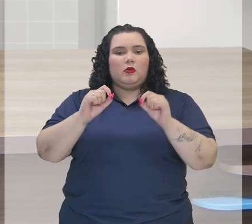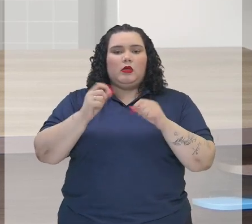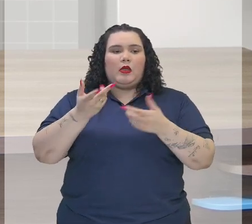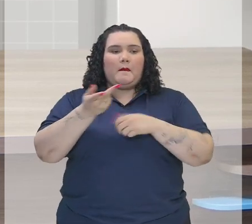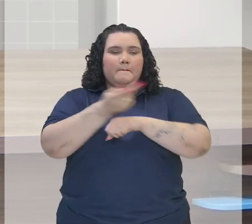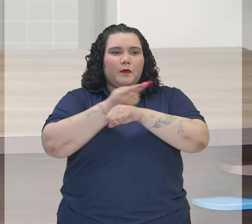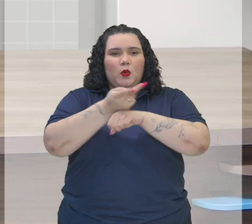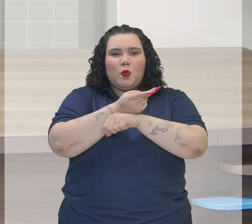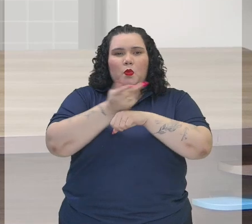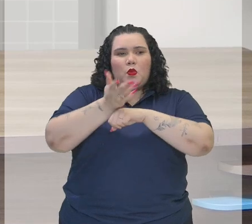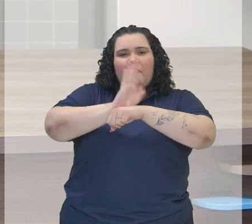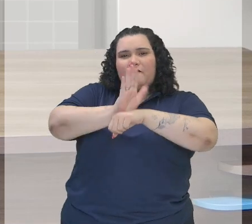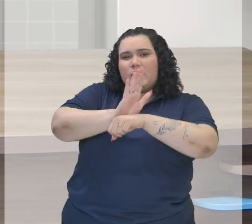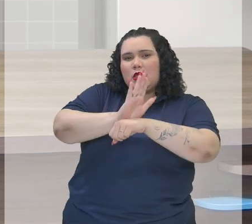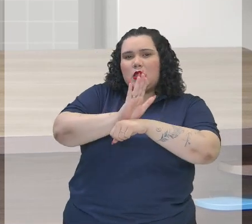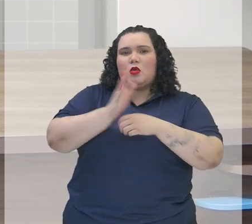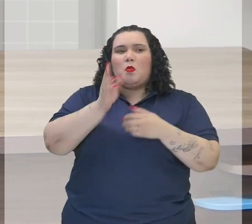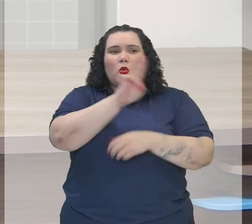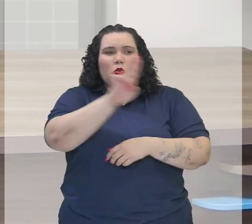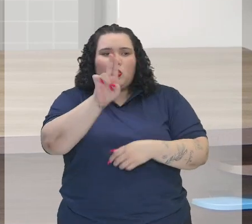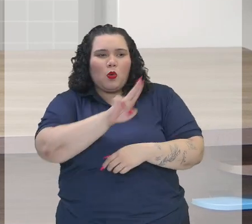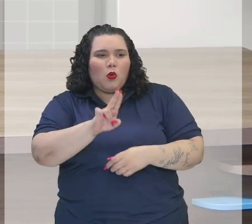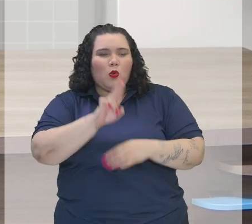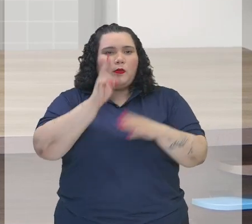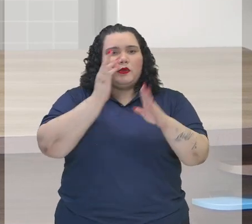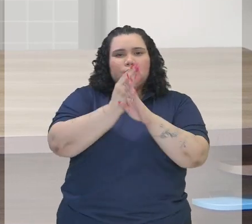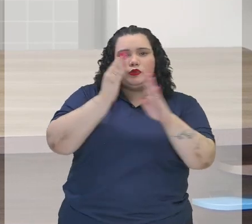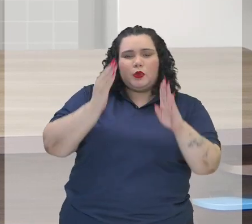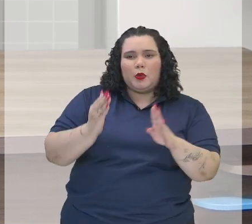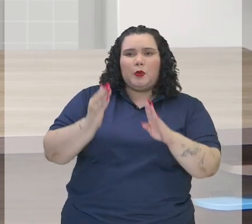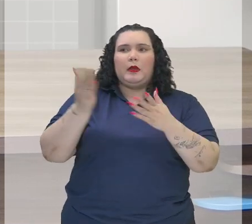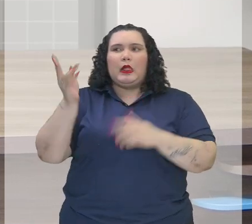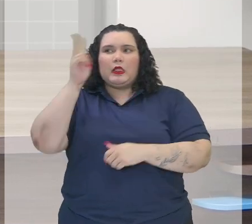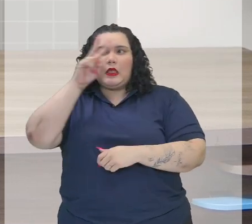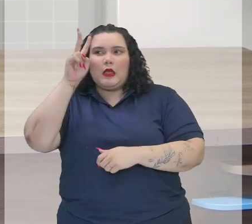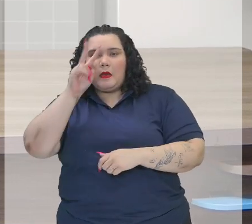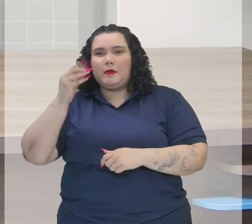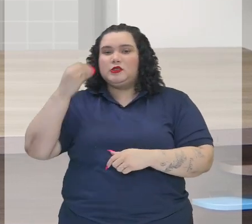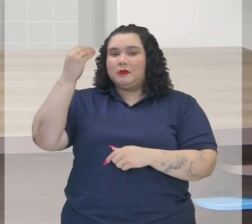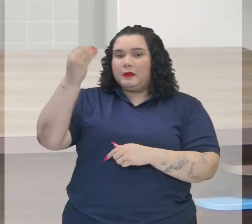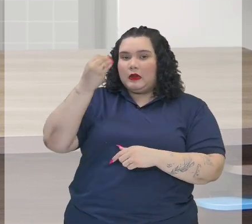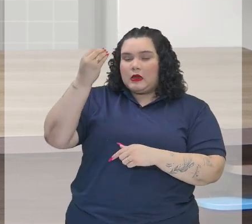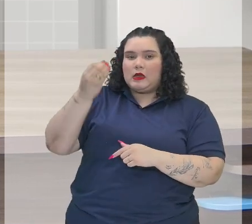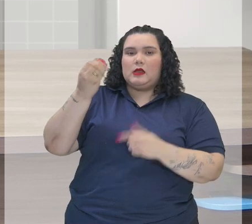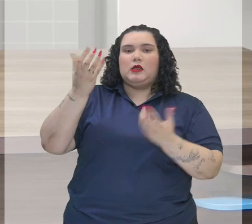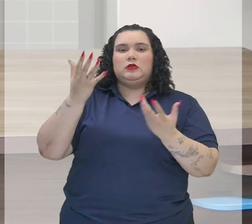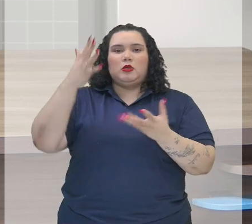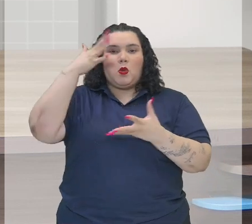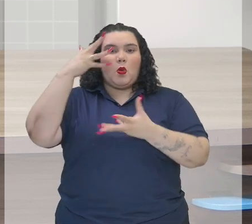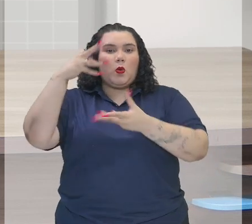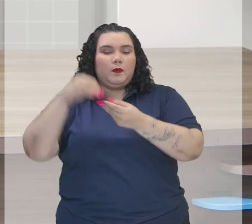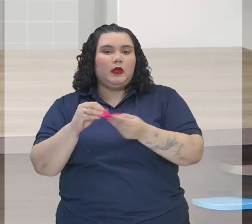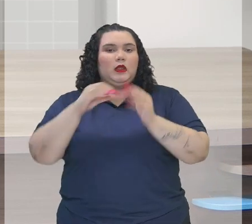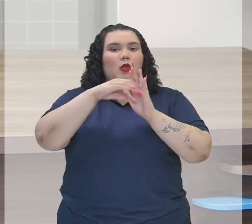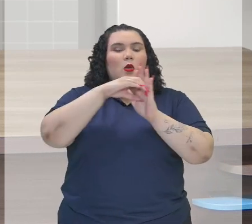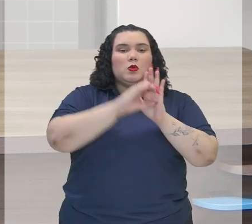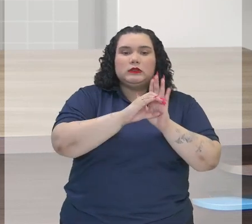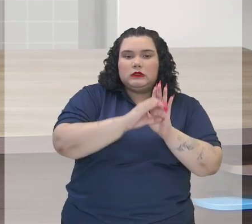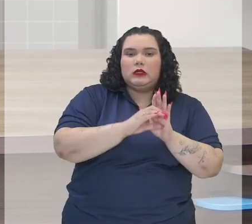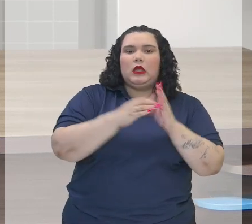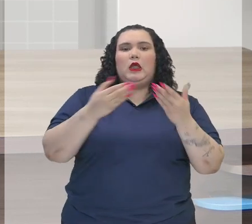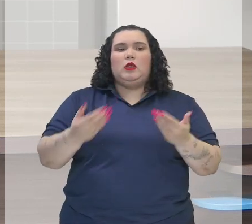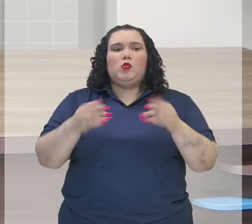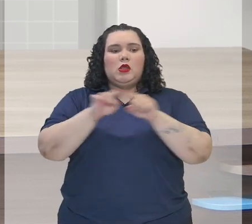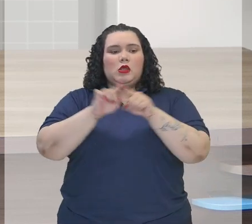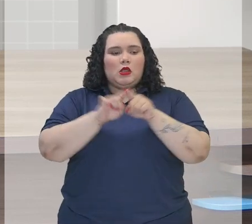filmes, resgatar a memória, entender alguns conceitos, interligá-los a atividades cotidianas e entender o quanto